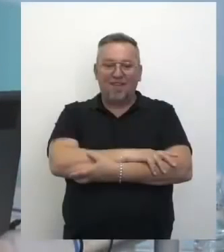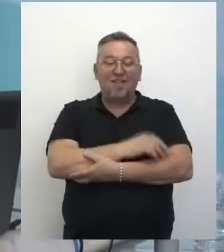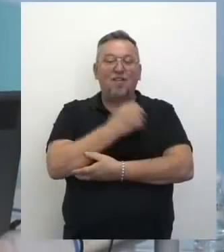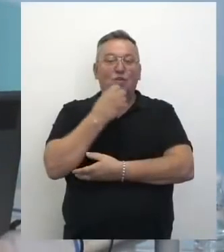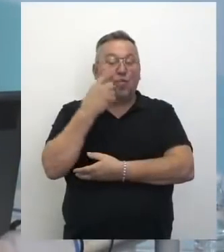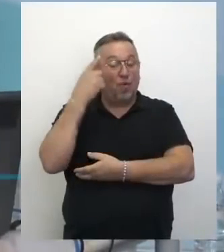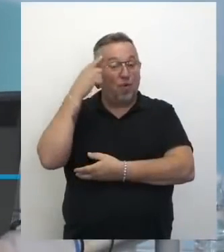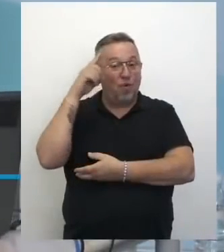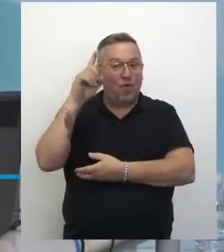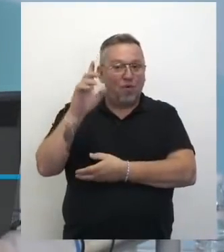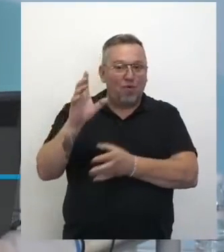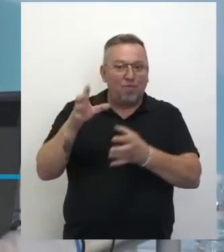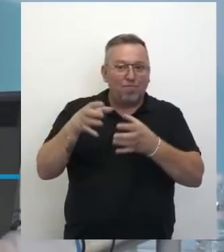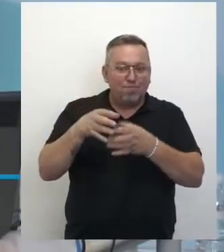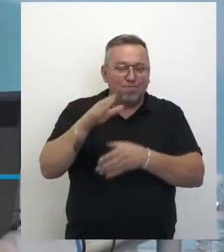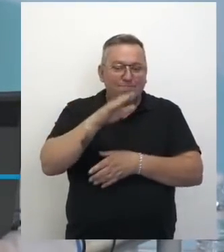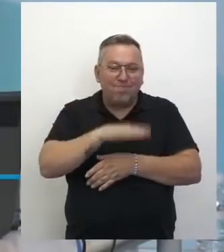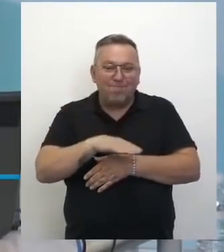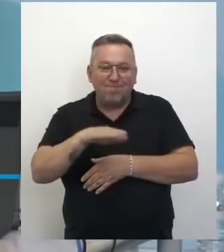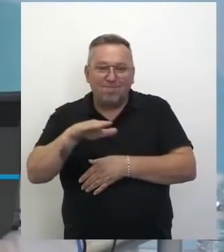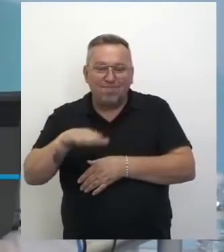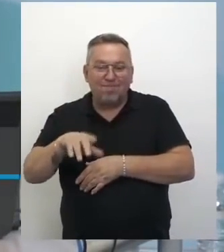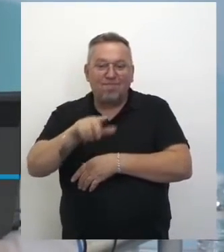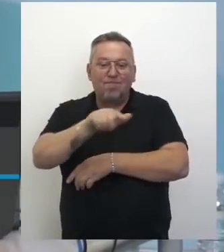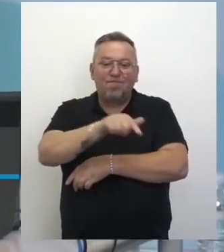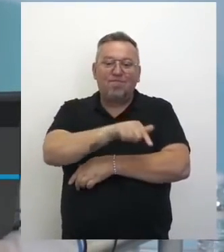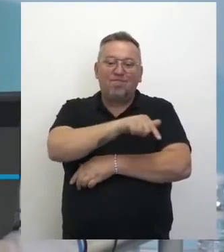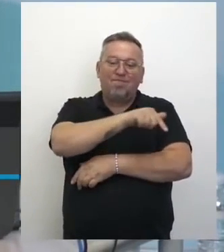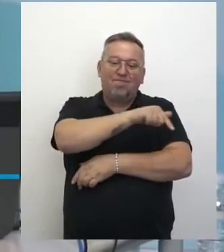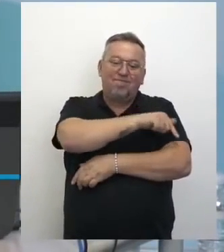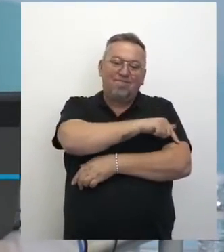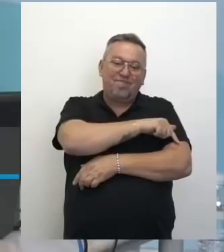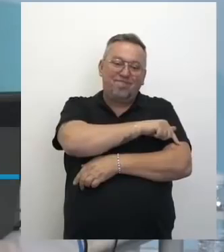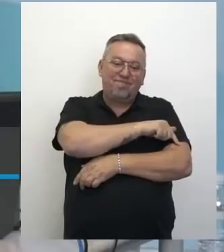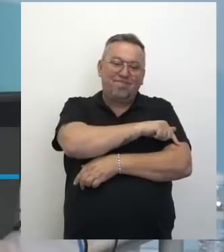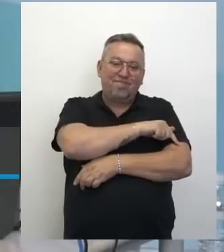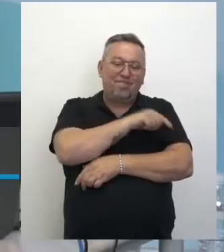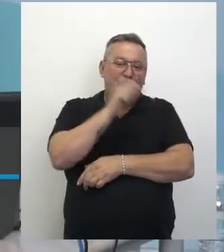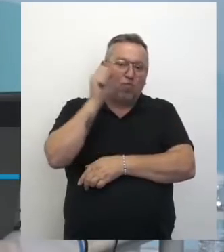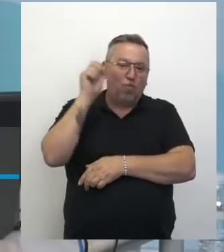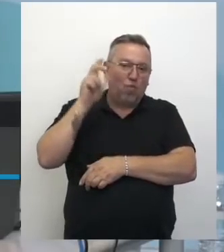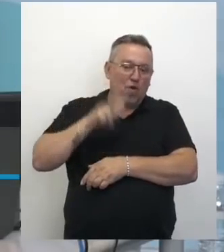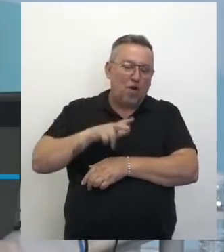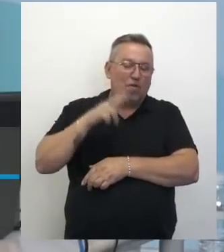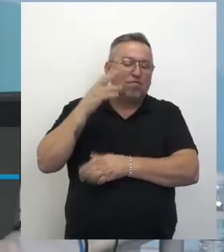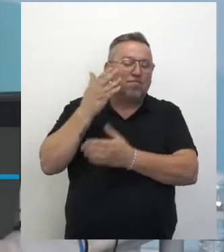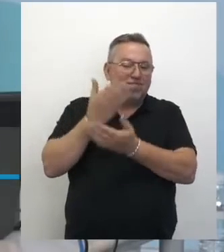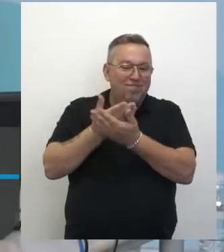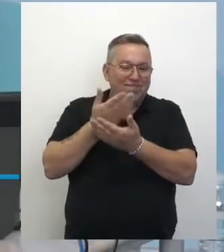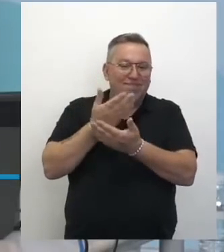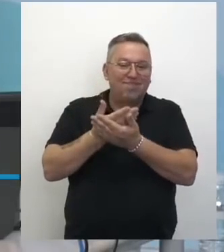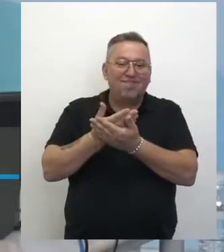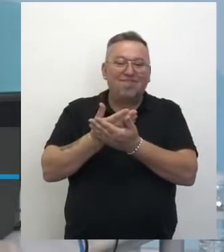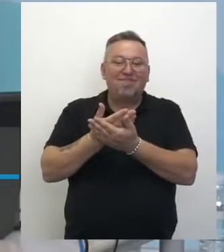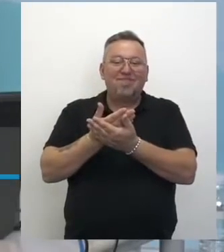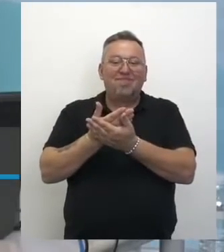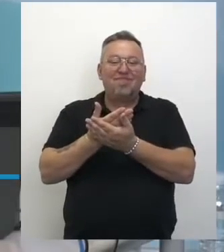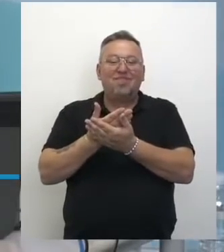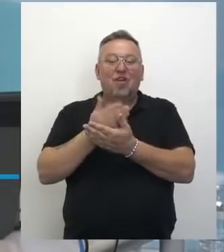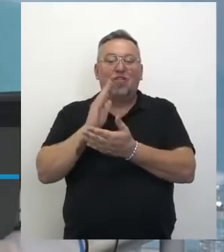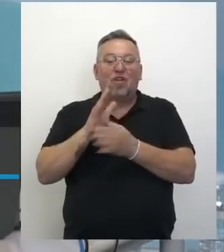Bom dia, garotada do 7º ano, garotada esperta e estudiosa.